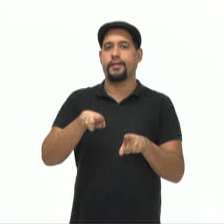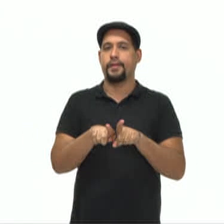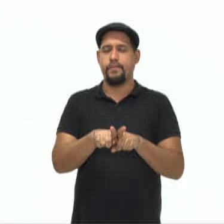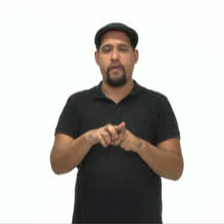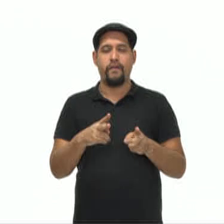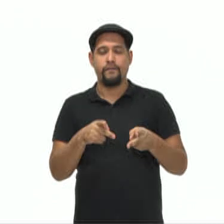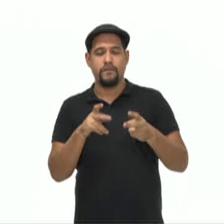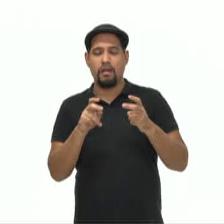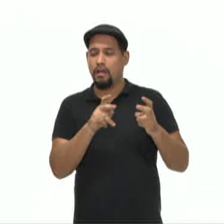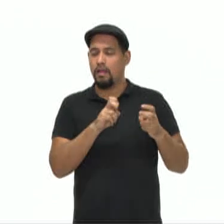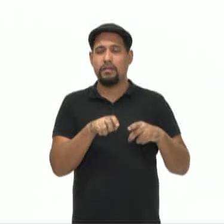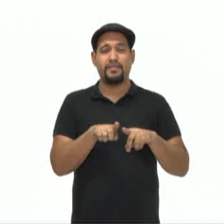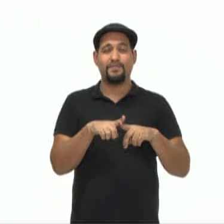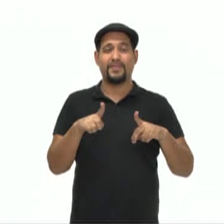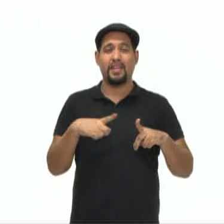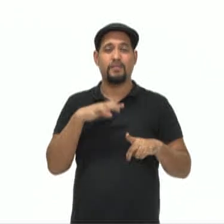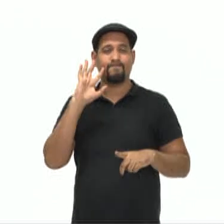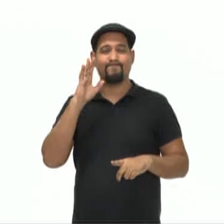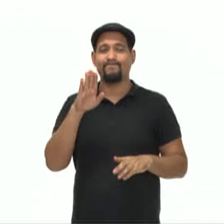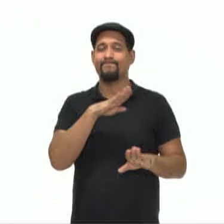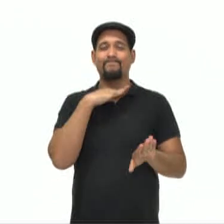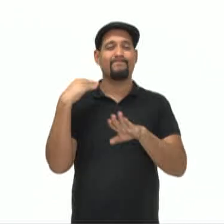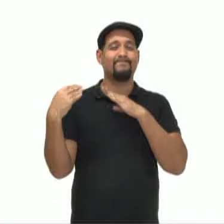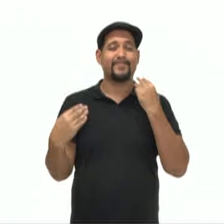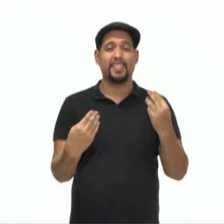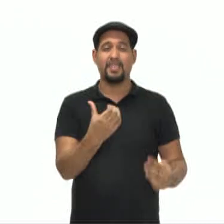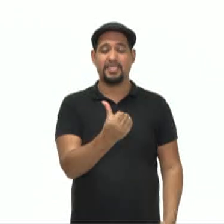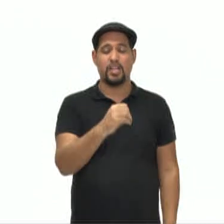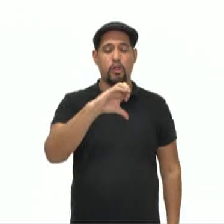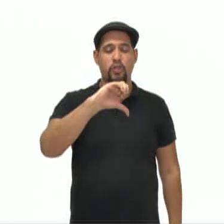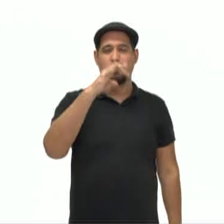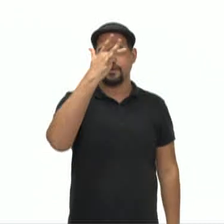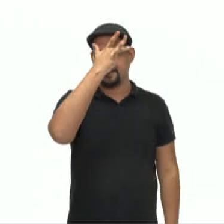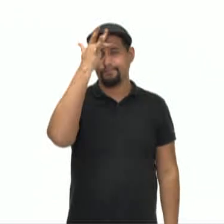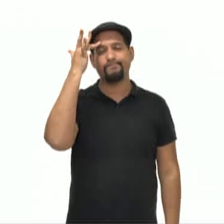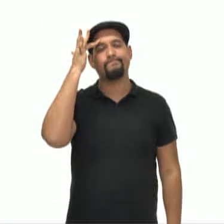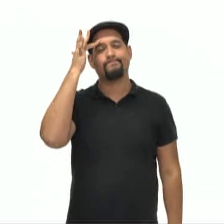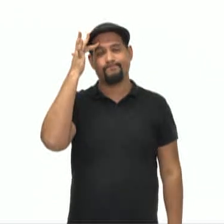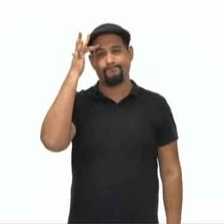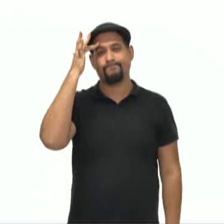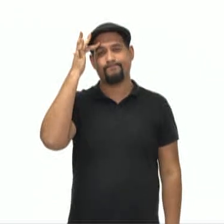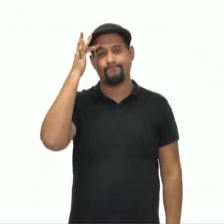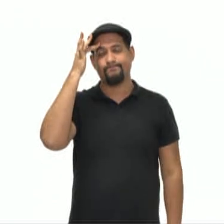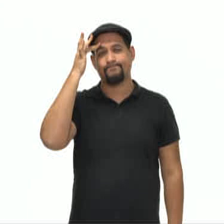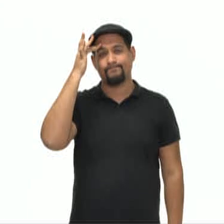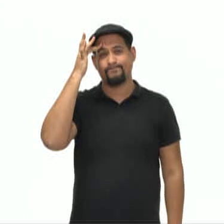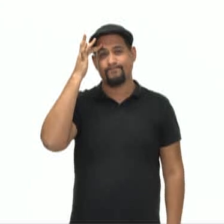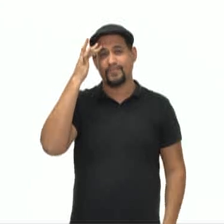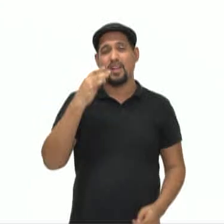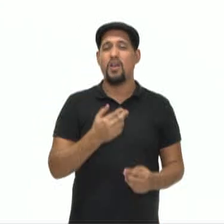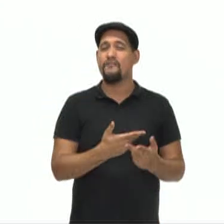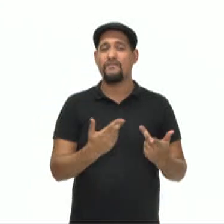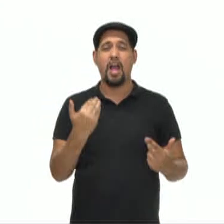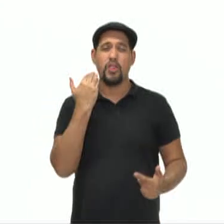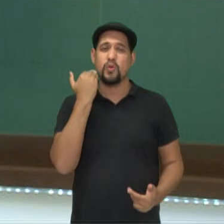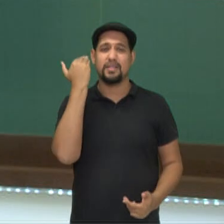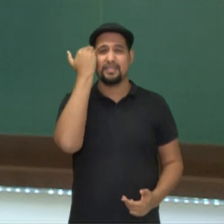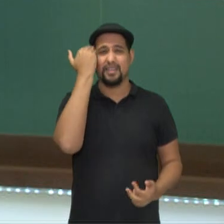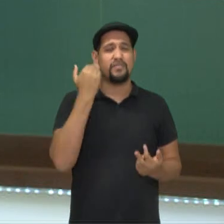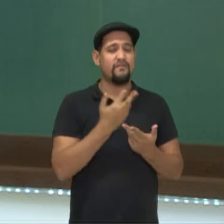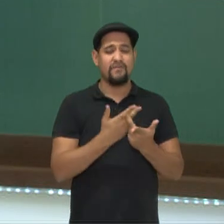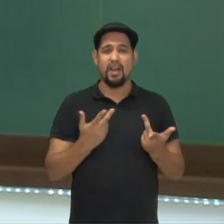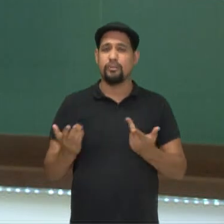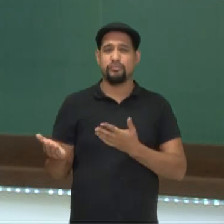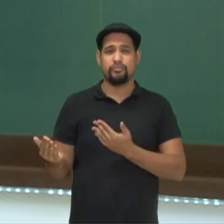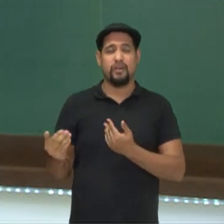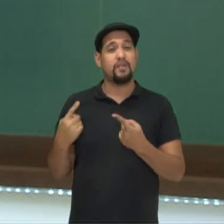às vítimas. Nesse atentado, morreram 69 pessoas, maior parte eram adolescentes. Porque ele entrou